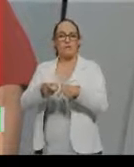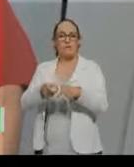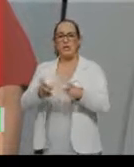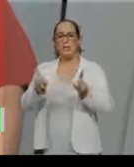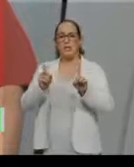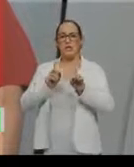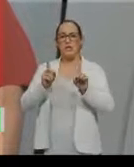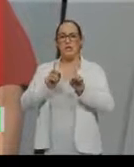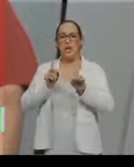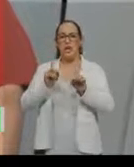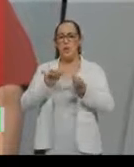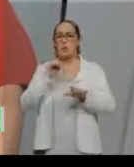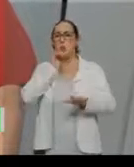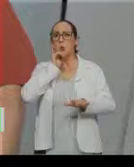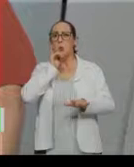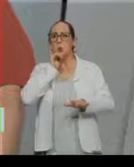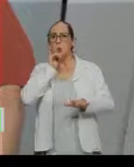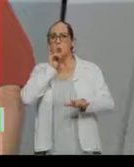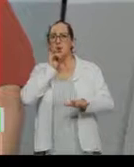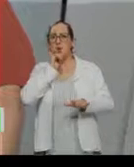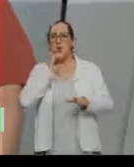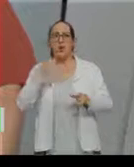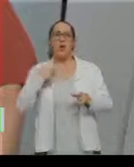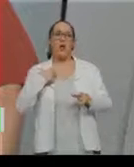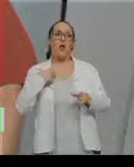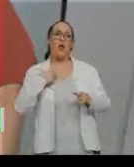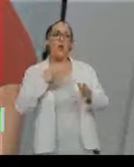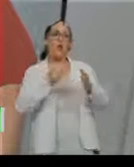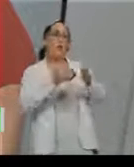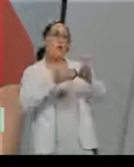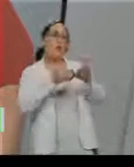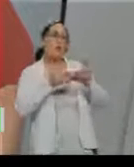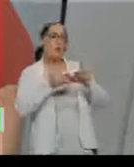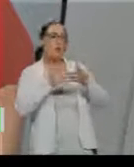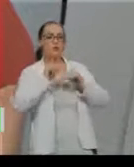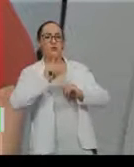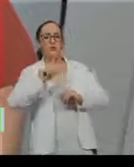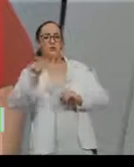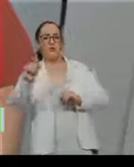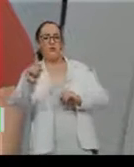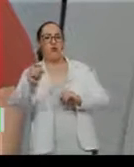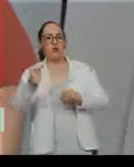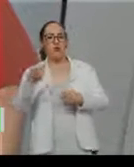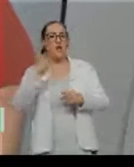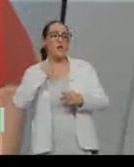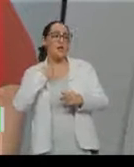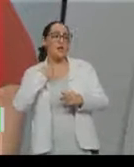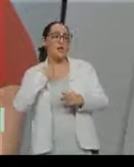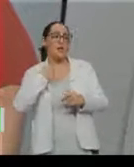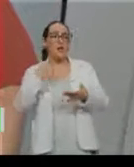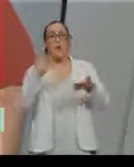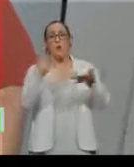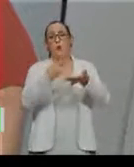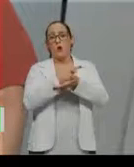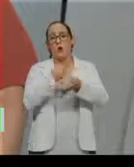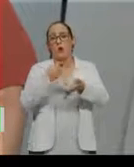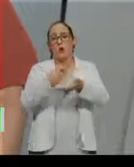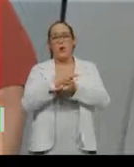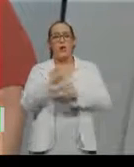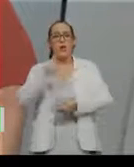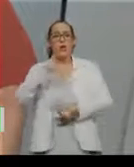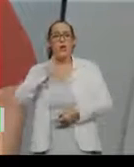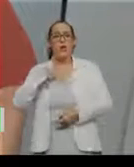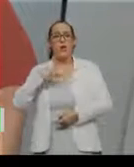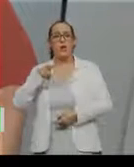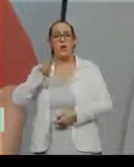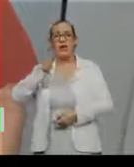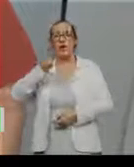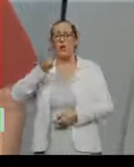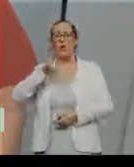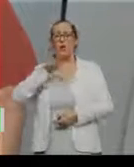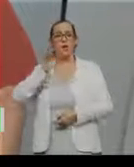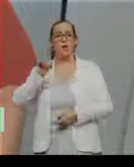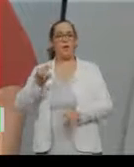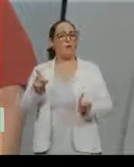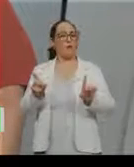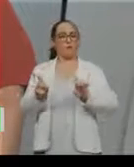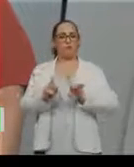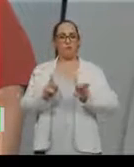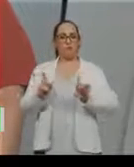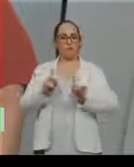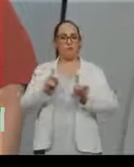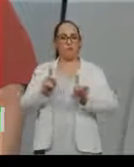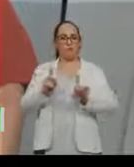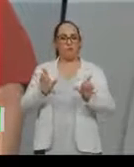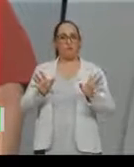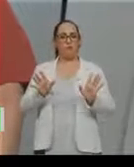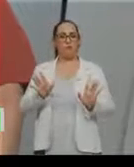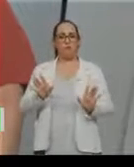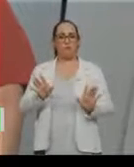iria renunciar, ele não iria sair como o grande vilão dessa história, apesar de ter cometido ações que indicam que ele poderia